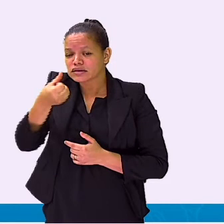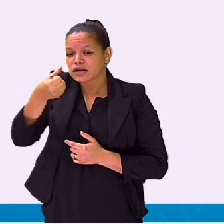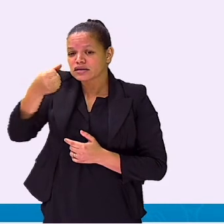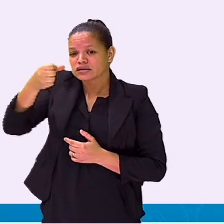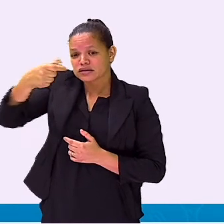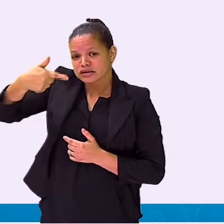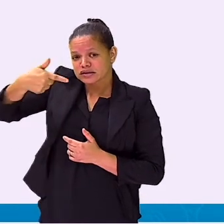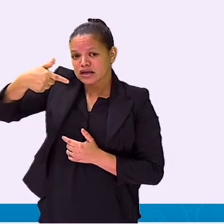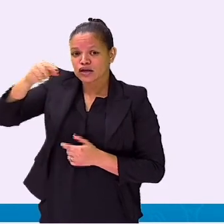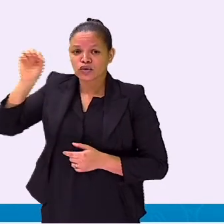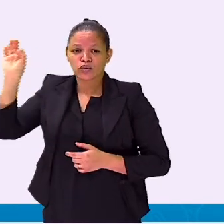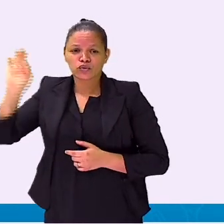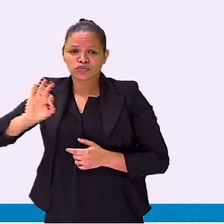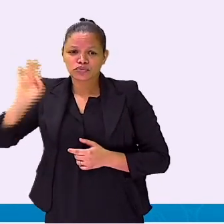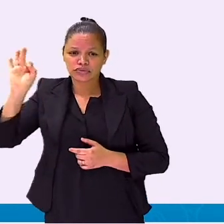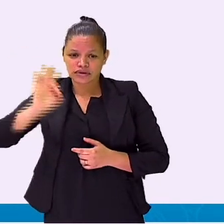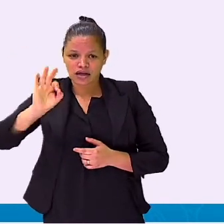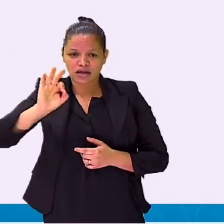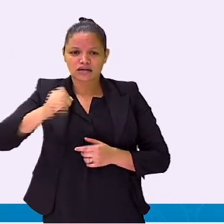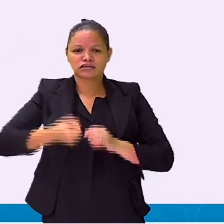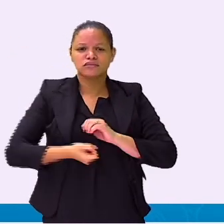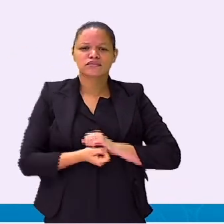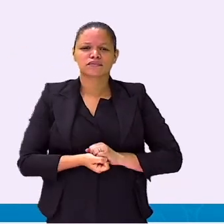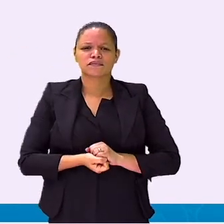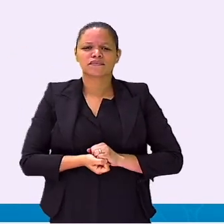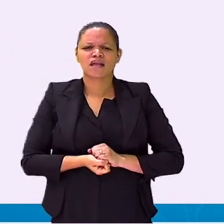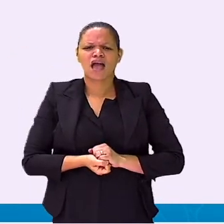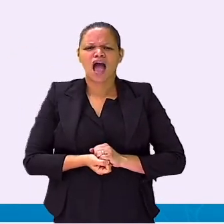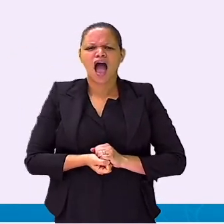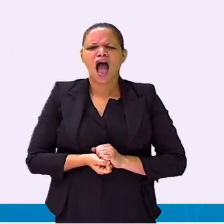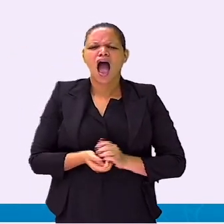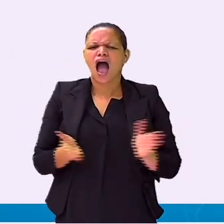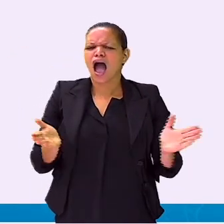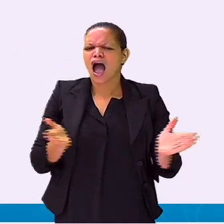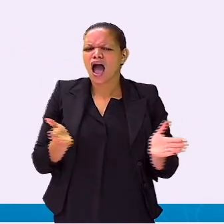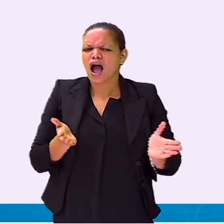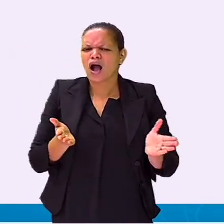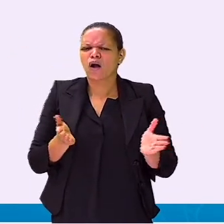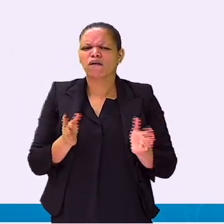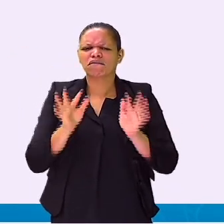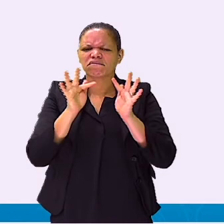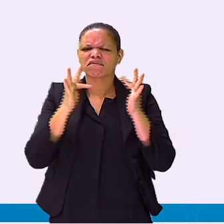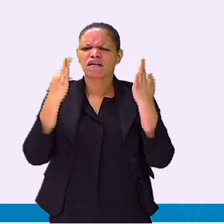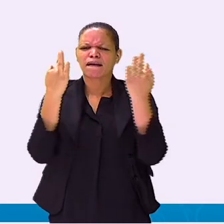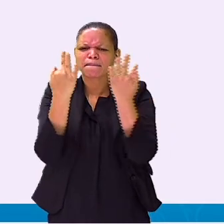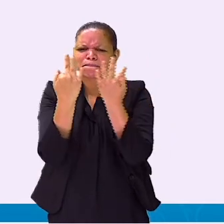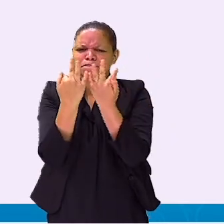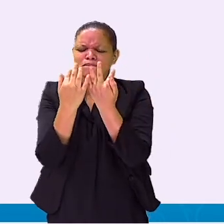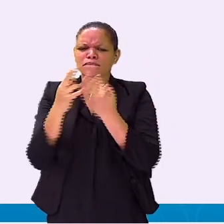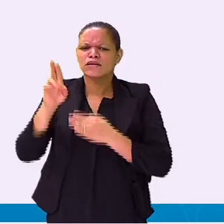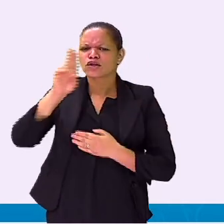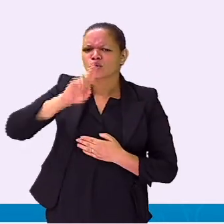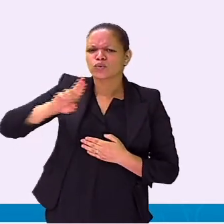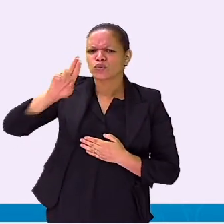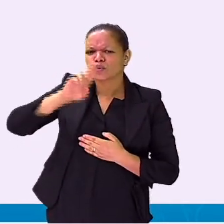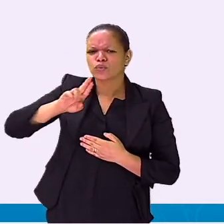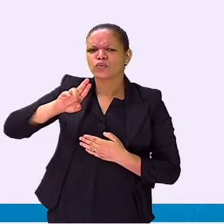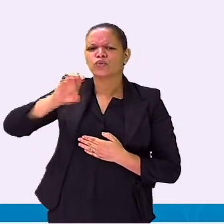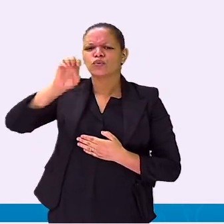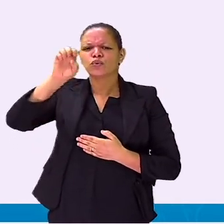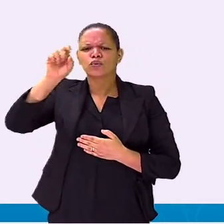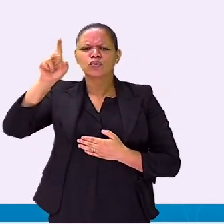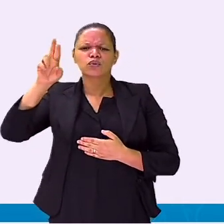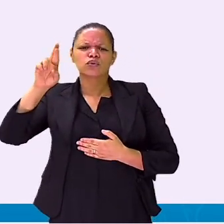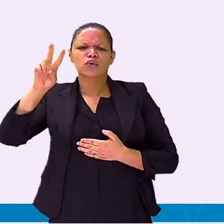32,20%. Você conhece alguma planta considerada medicinal? Cite qual? Eu já falei uma para vocês aqui agora,